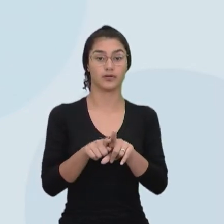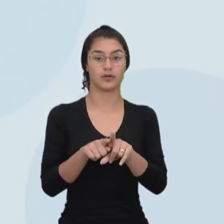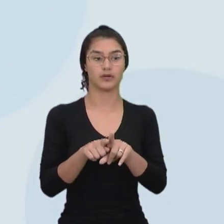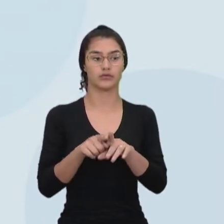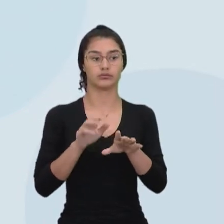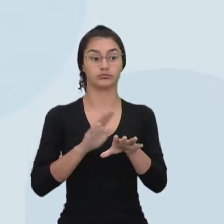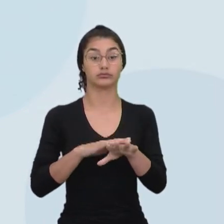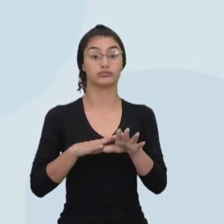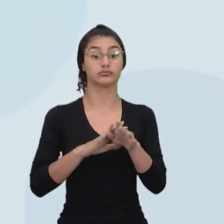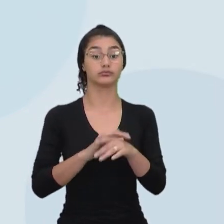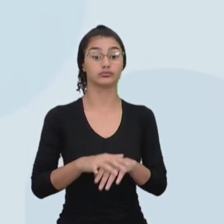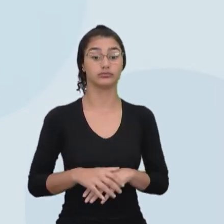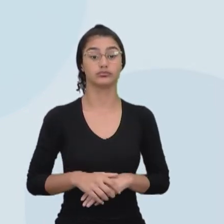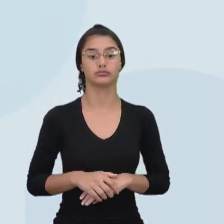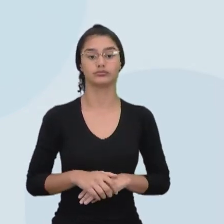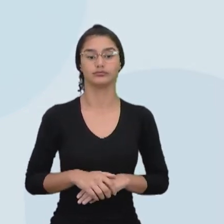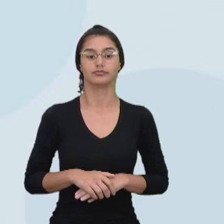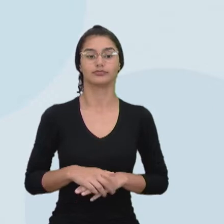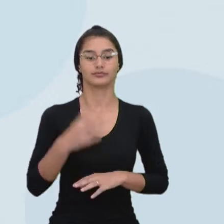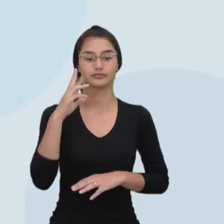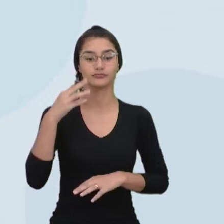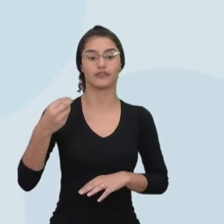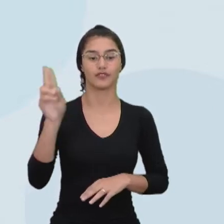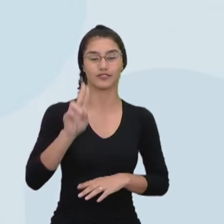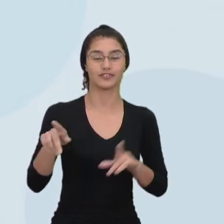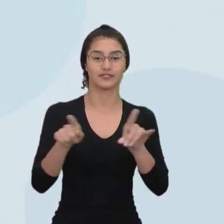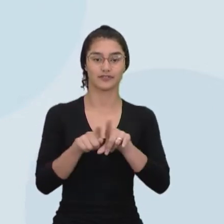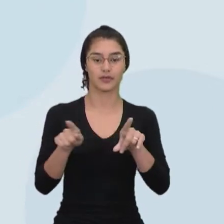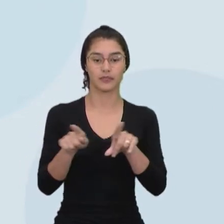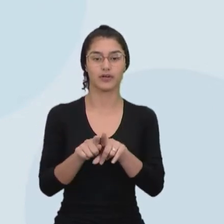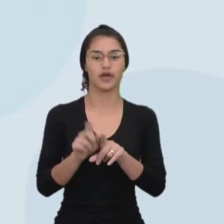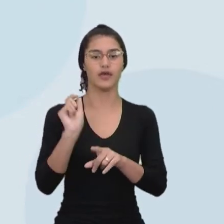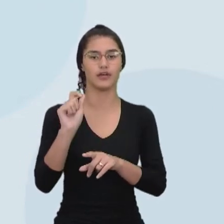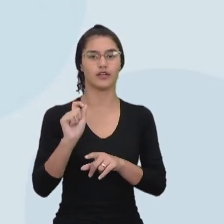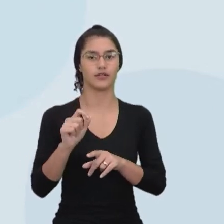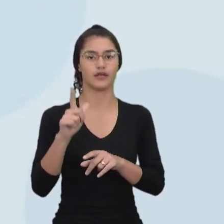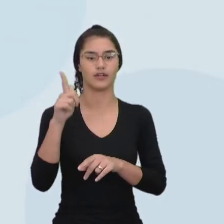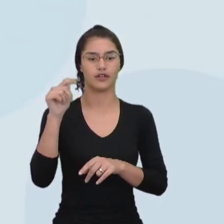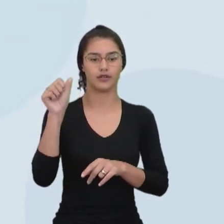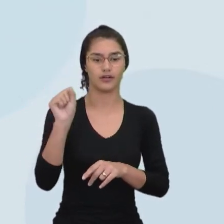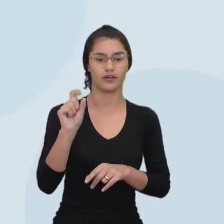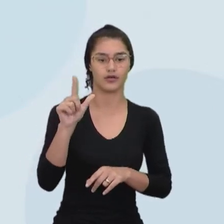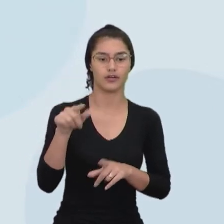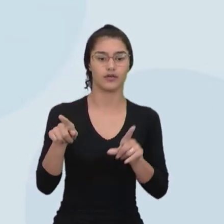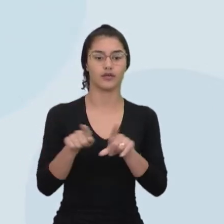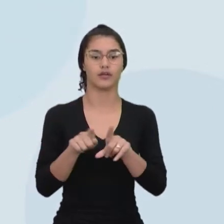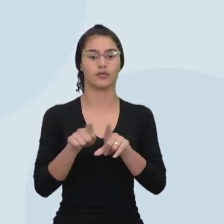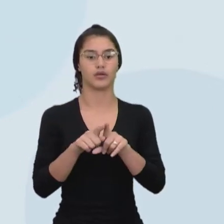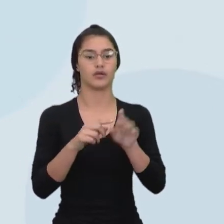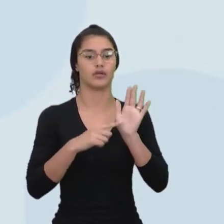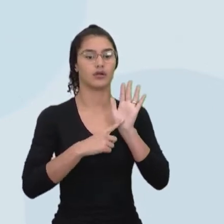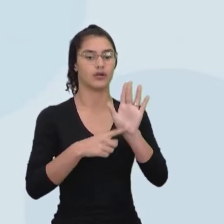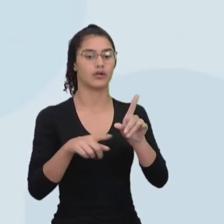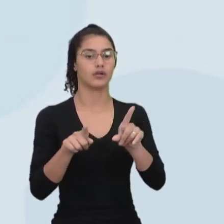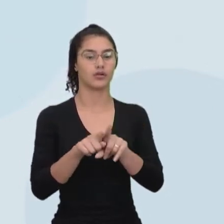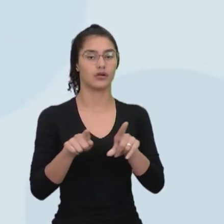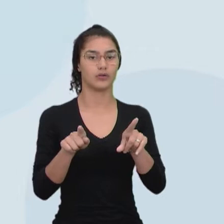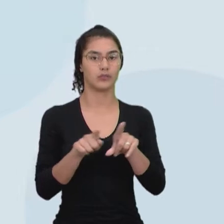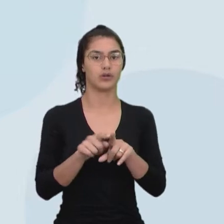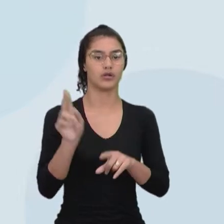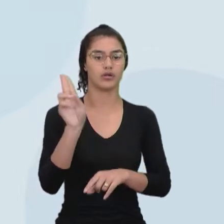mineral per capita, vida útil das reservas de petróleo e gás, reciclagem,